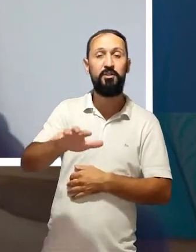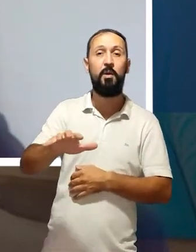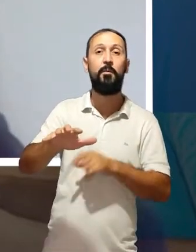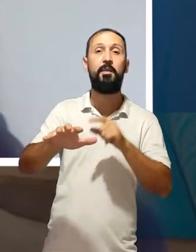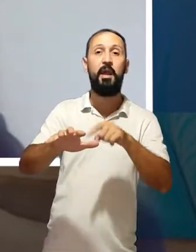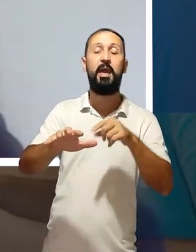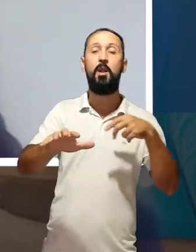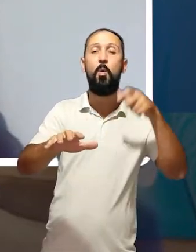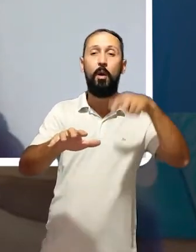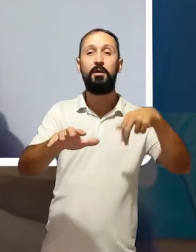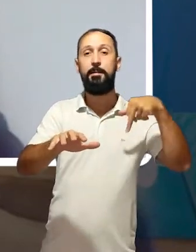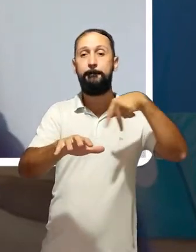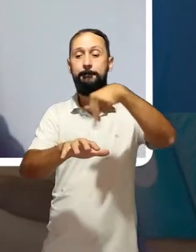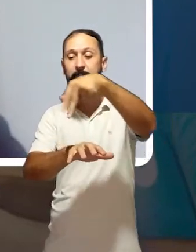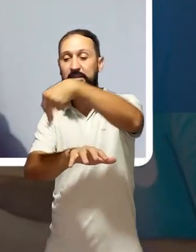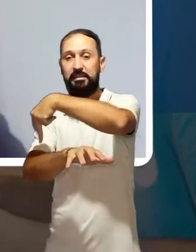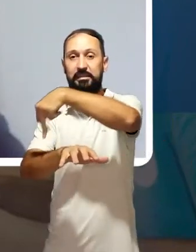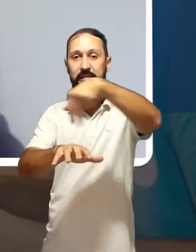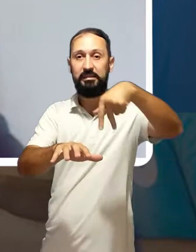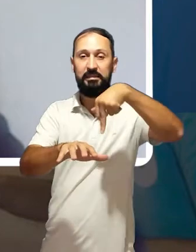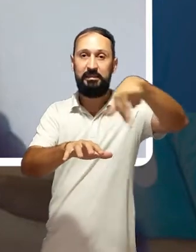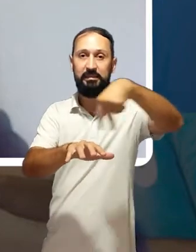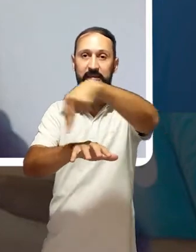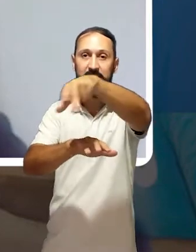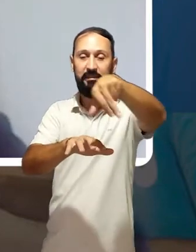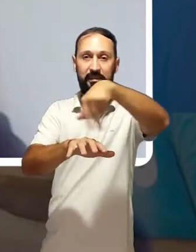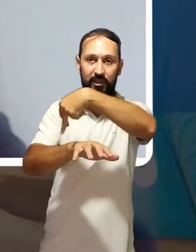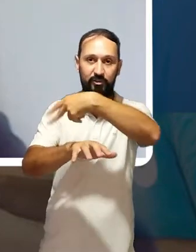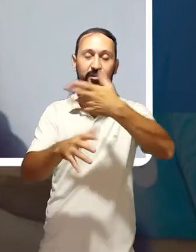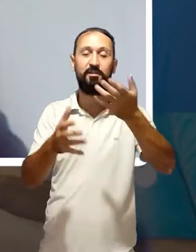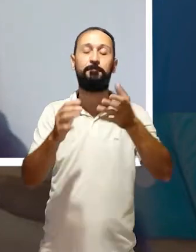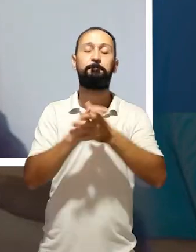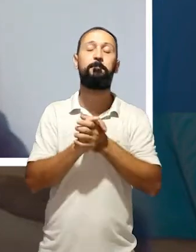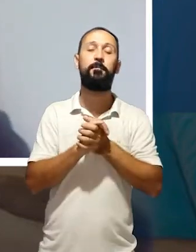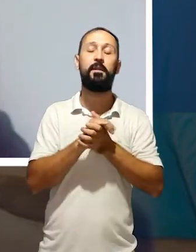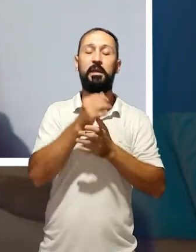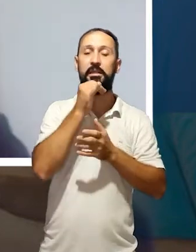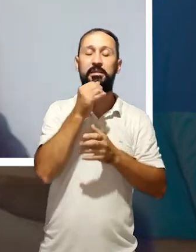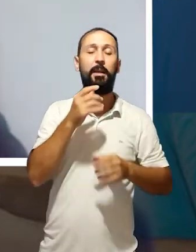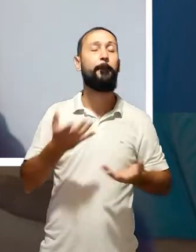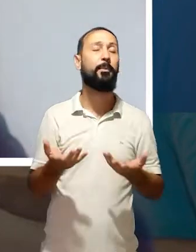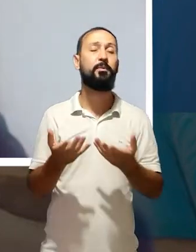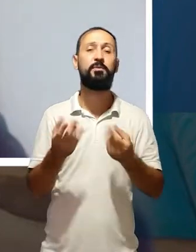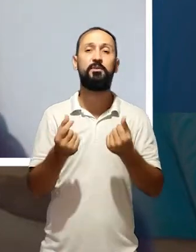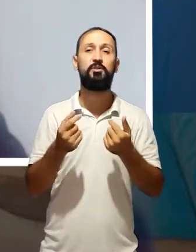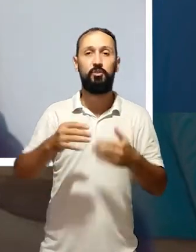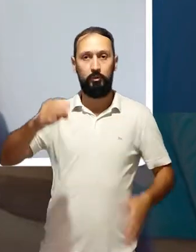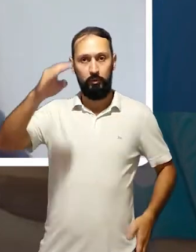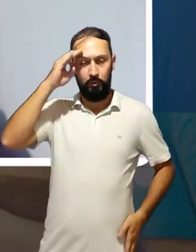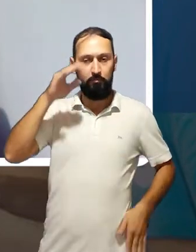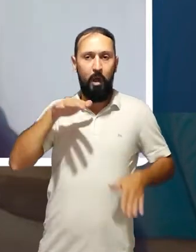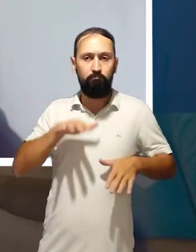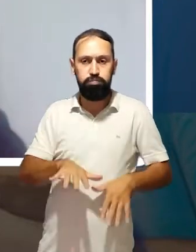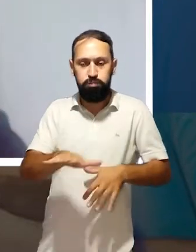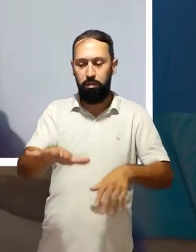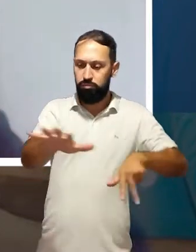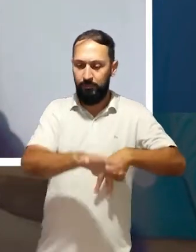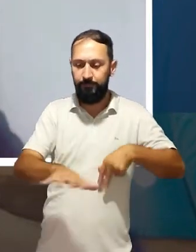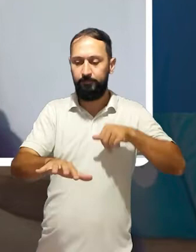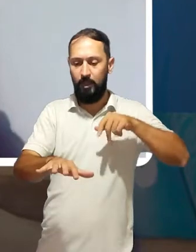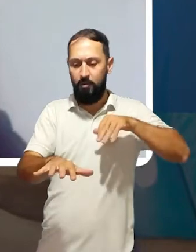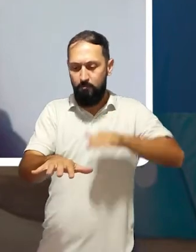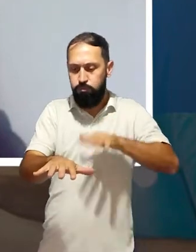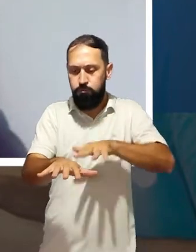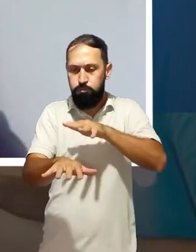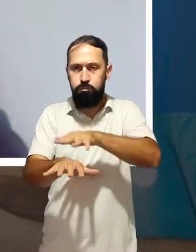aquela região era uma região de passagem. Então, de passagem de tropas